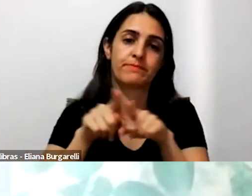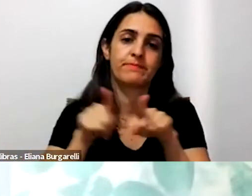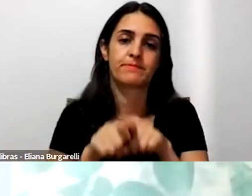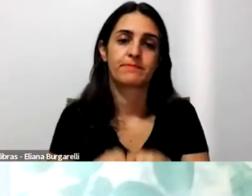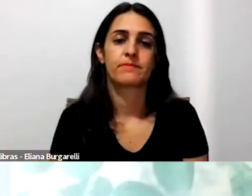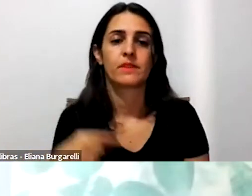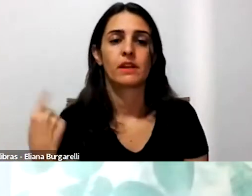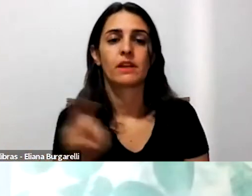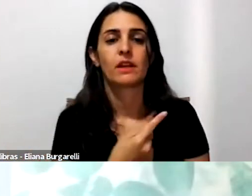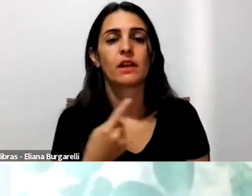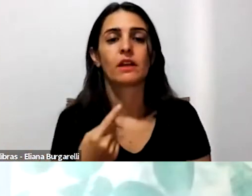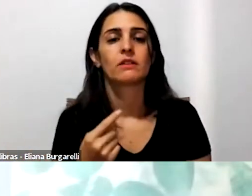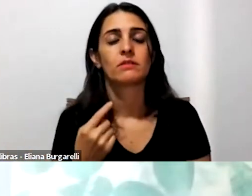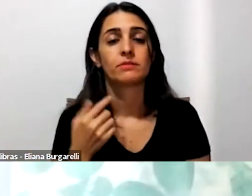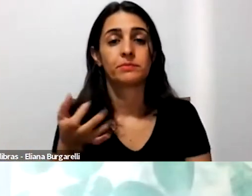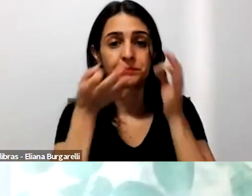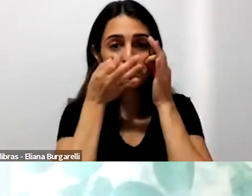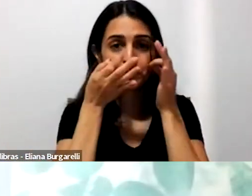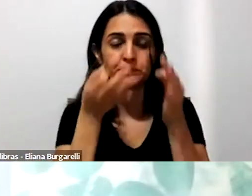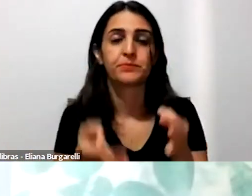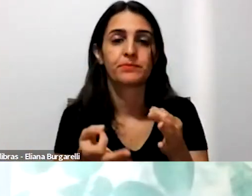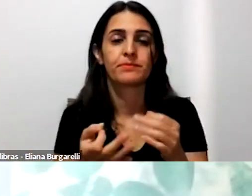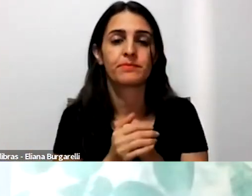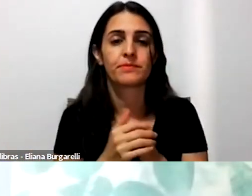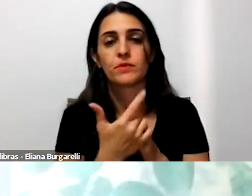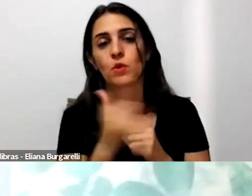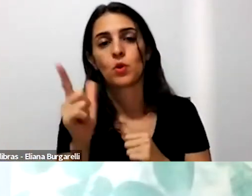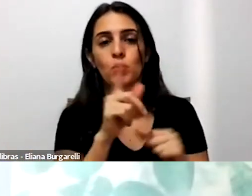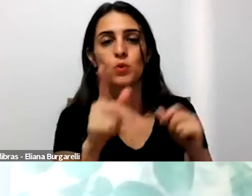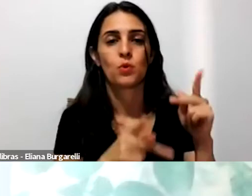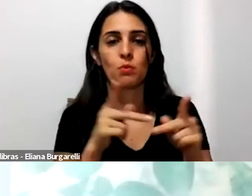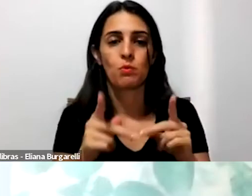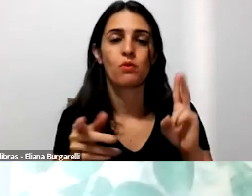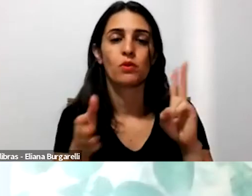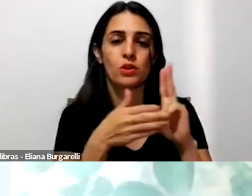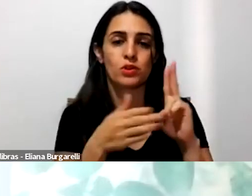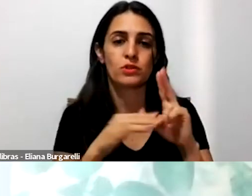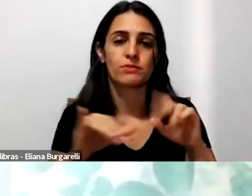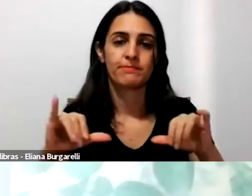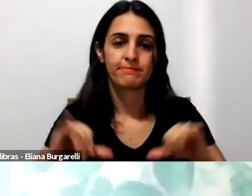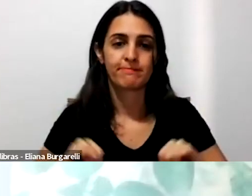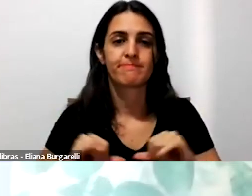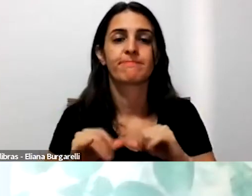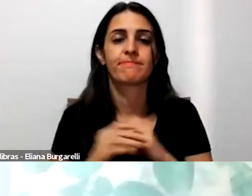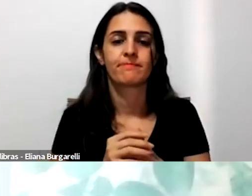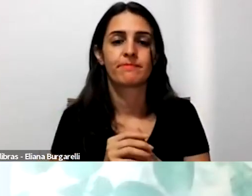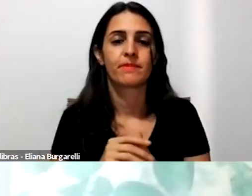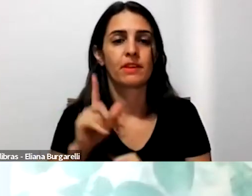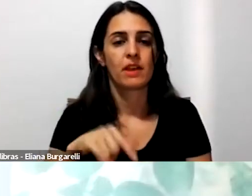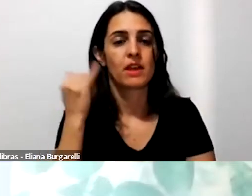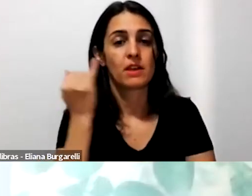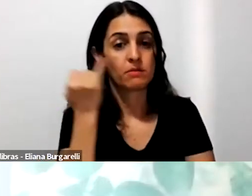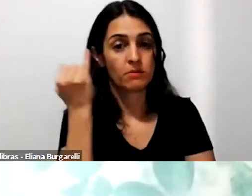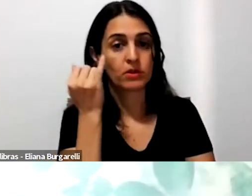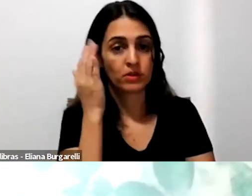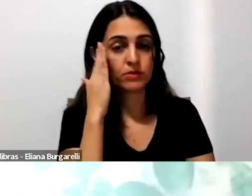que, infelizmente, né, esses ataques que os povos indígenas vêm sofrendo não é uma coisa só do Brasil, mas